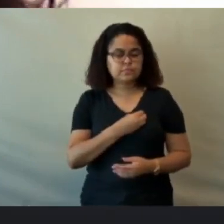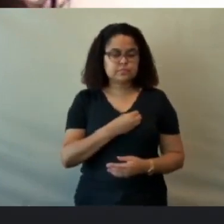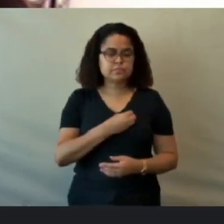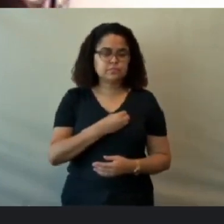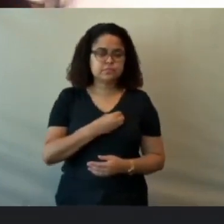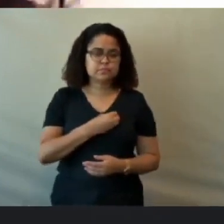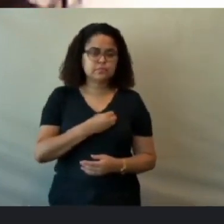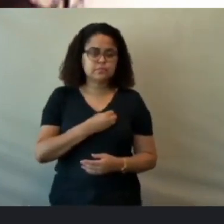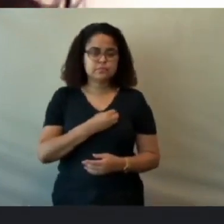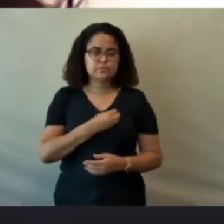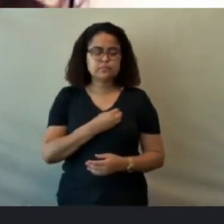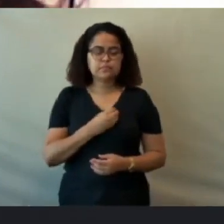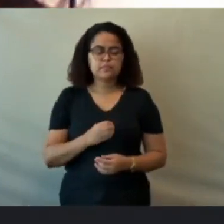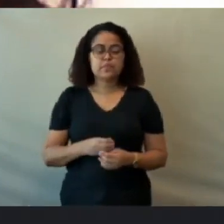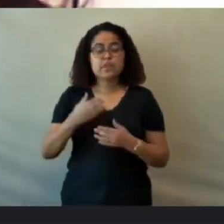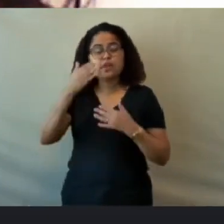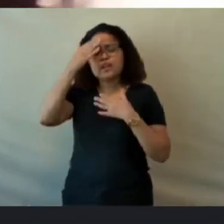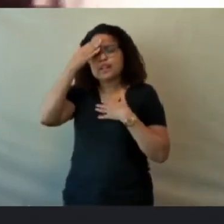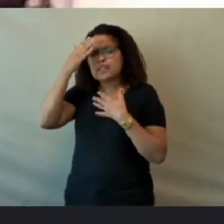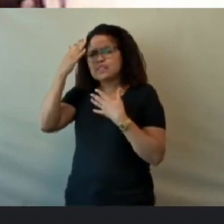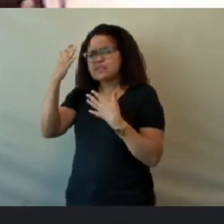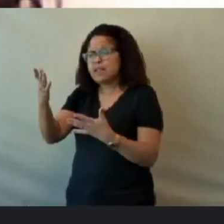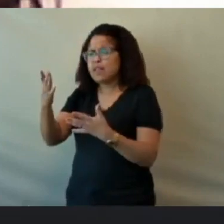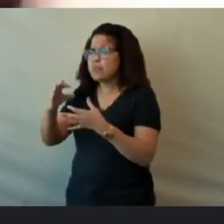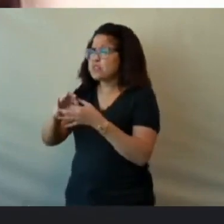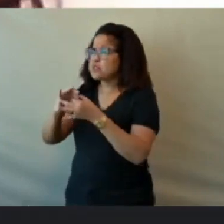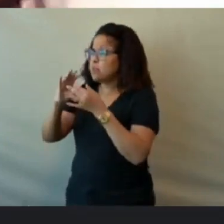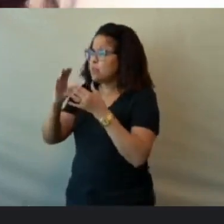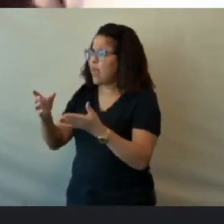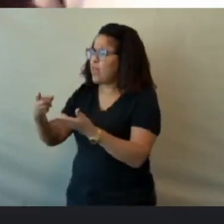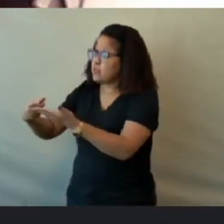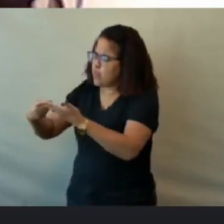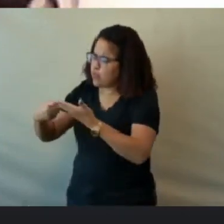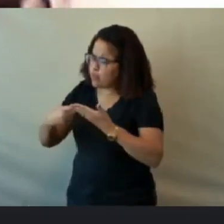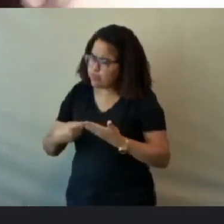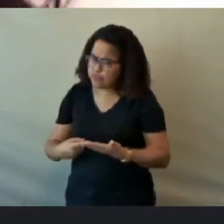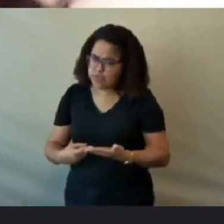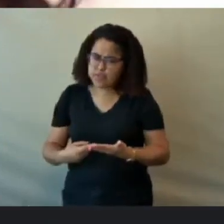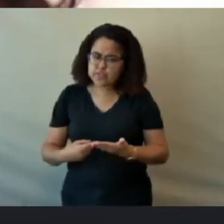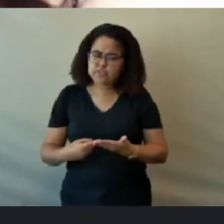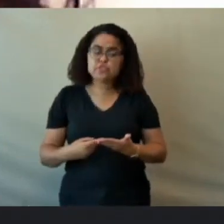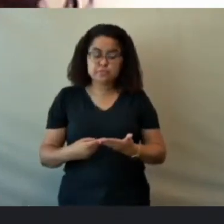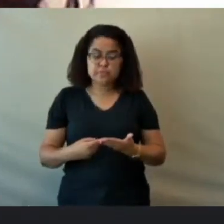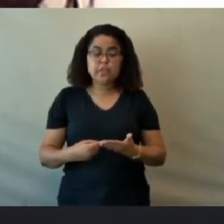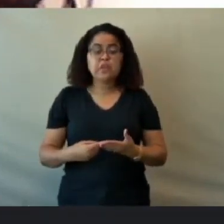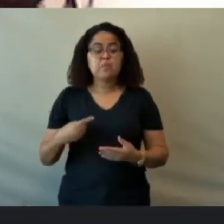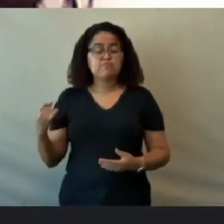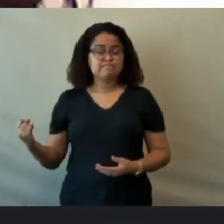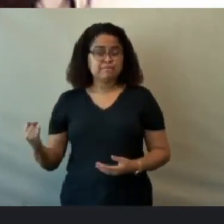agradecer pela disponibilidade, pelo convite, parabenizar por essa importante discussão que a gente está fazendo aqui hoje.